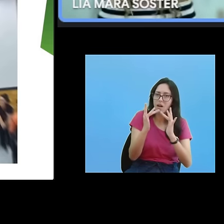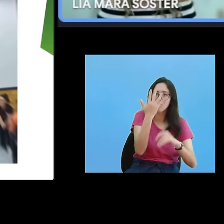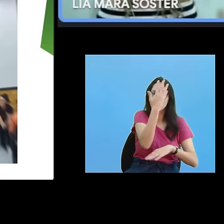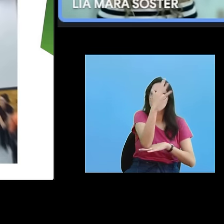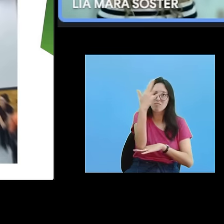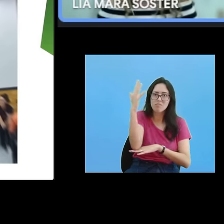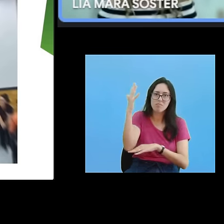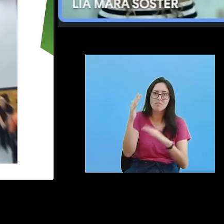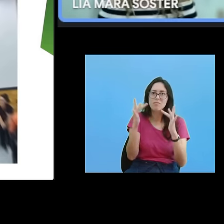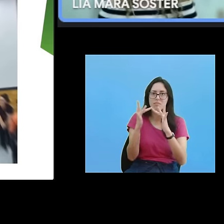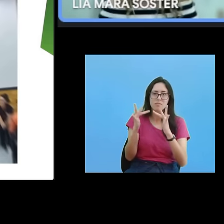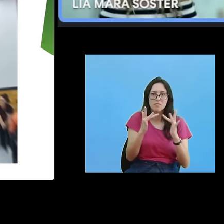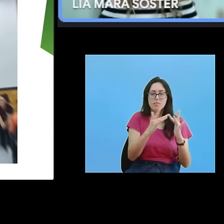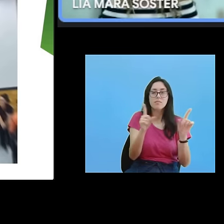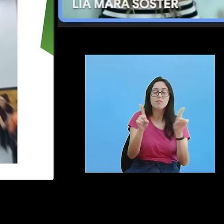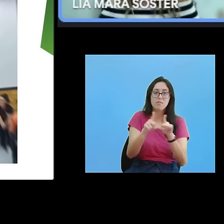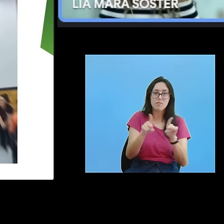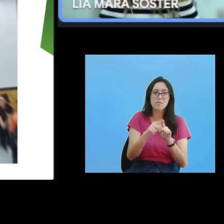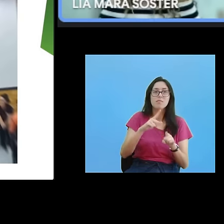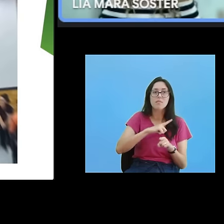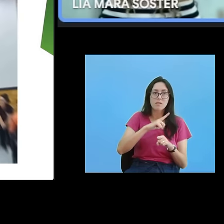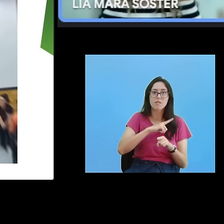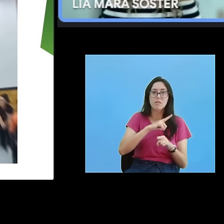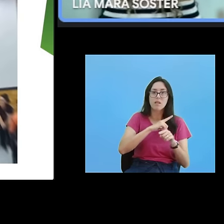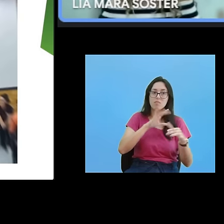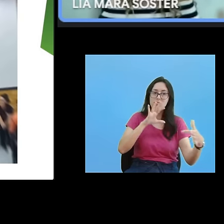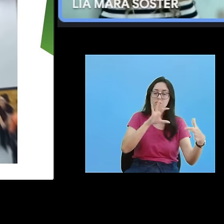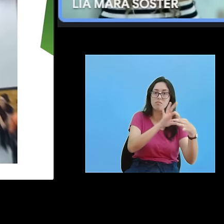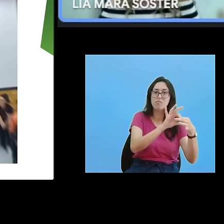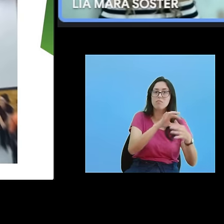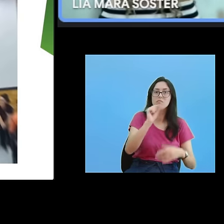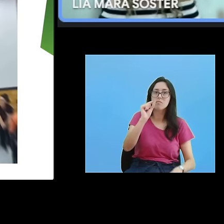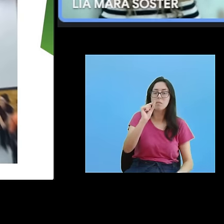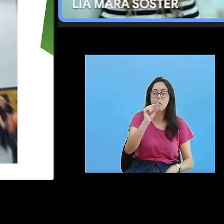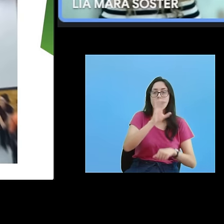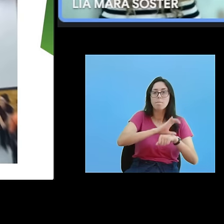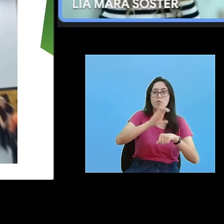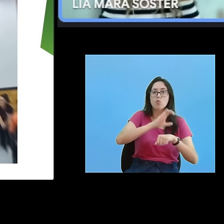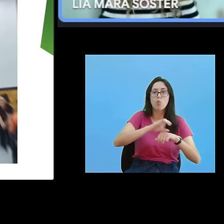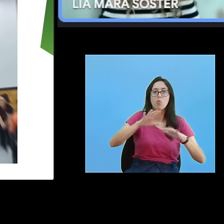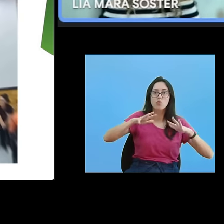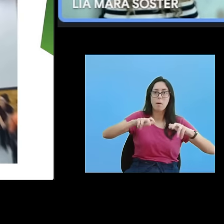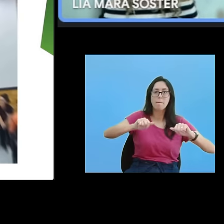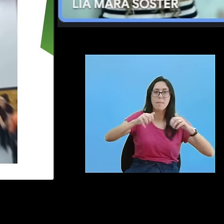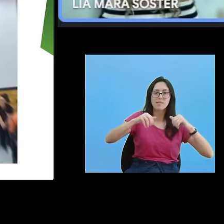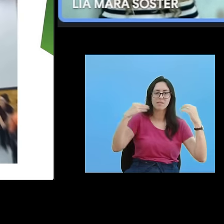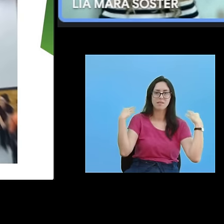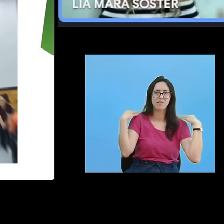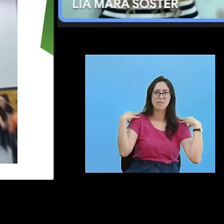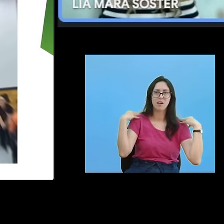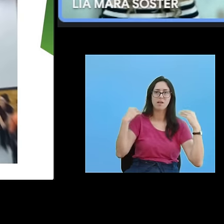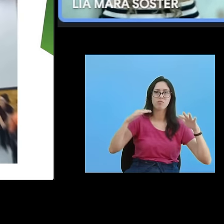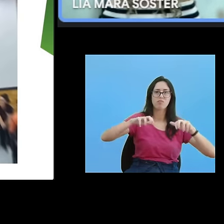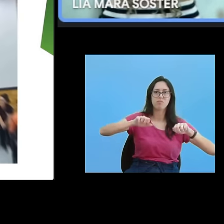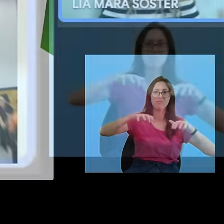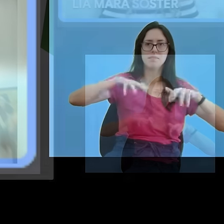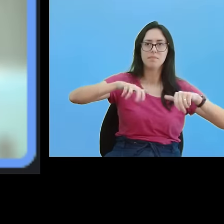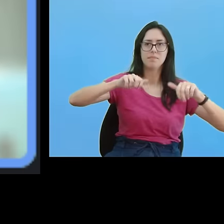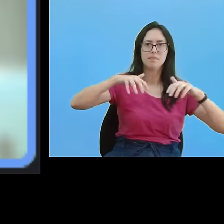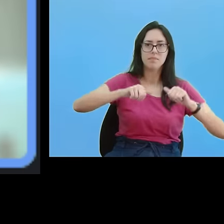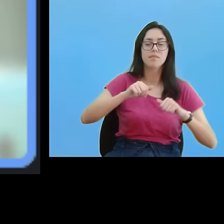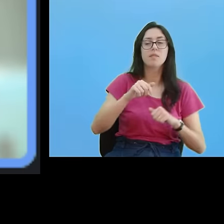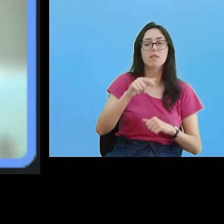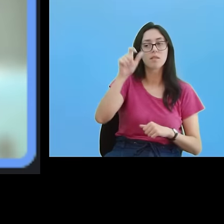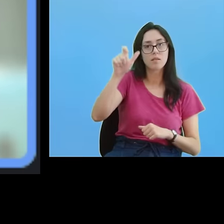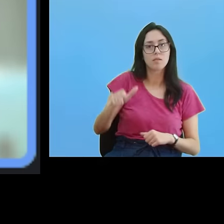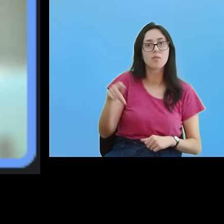além disso nós tínhamos uma parceria, né, com o pessoal do curso de massagem, que inclusive na época aquele professor hoje